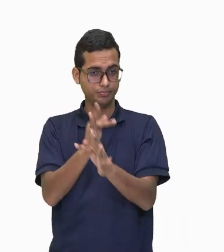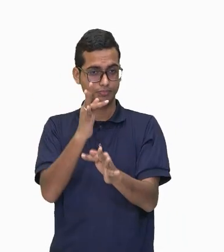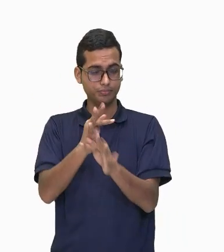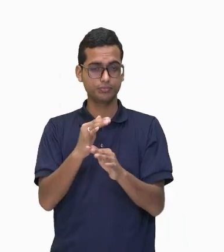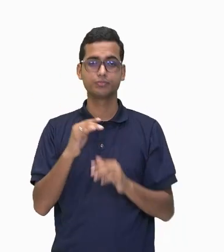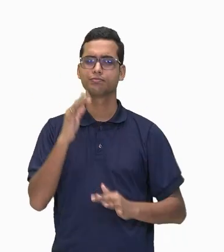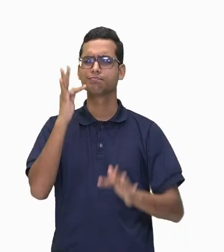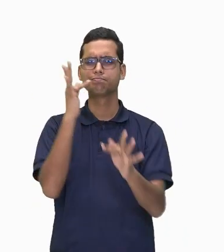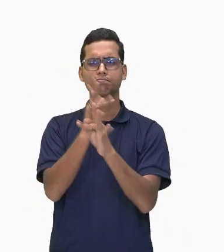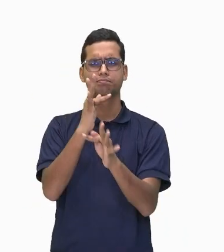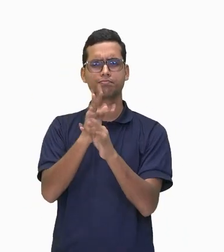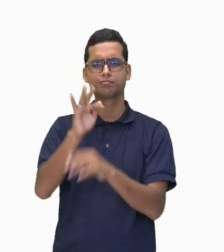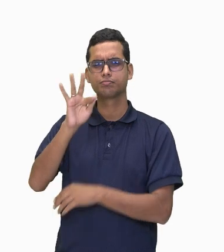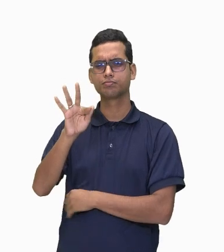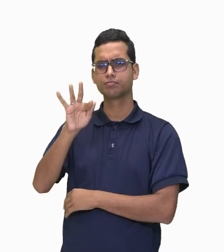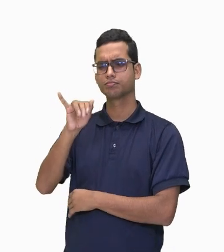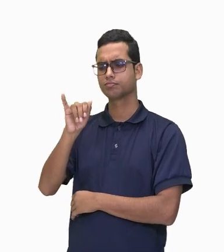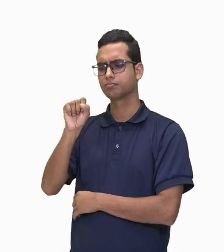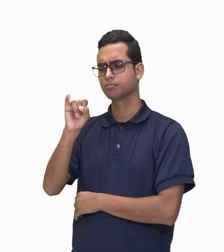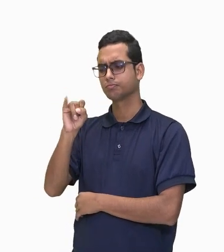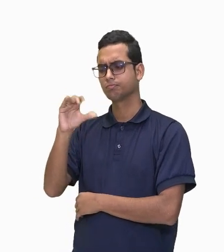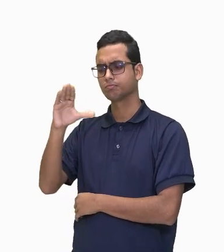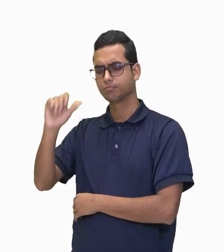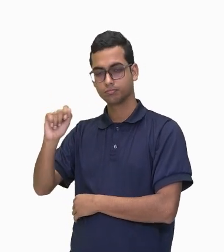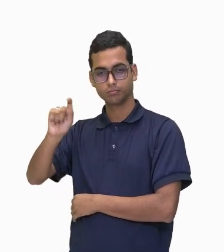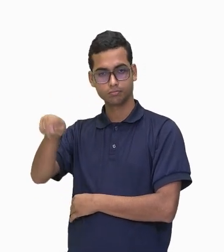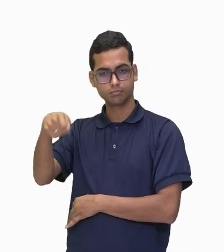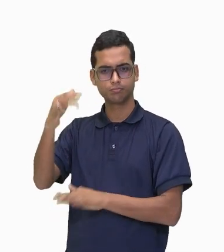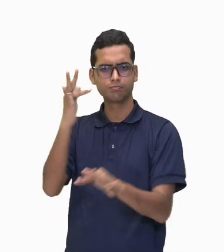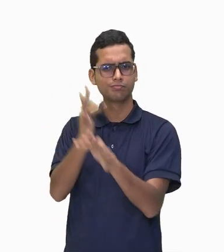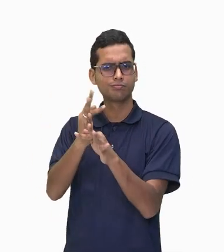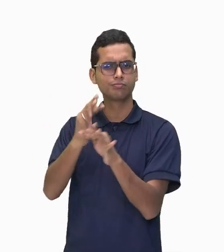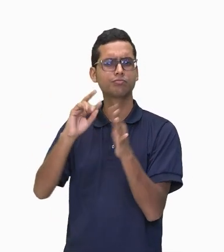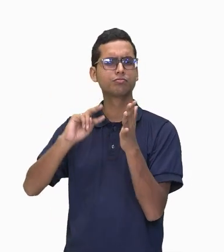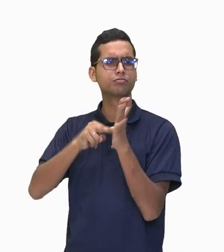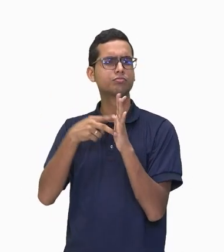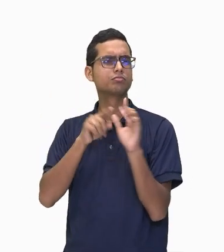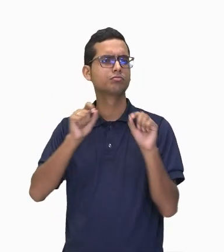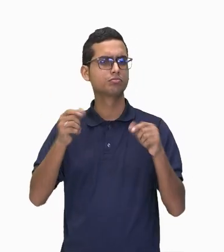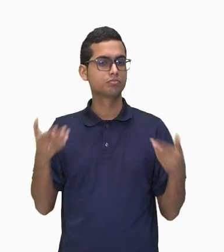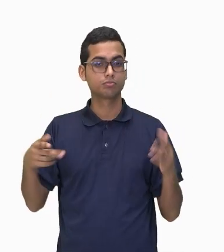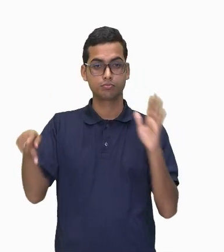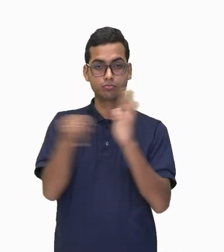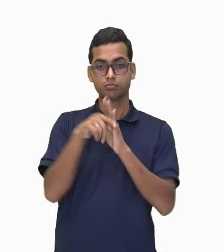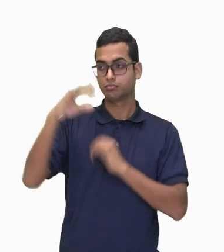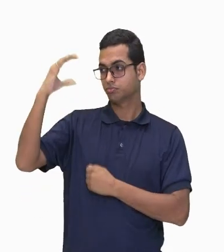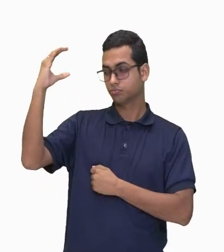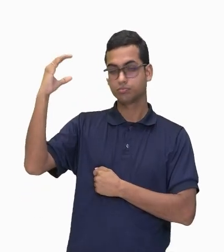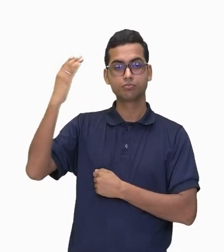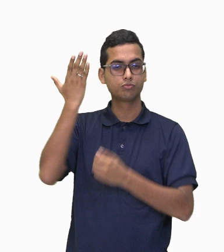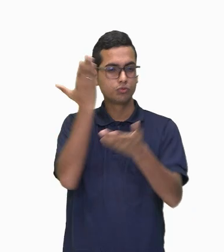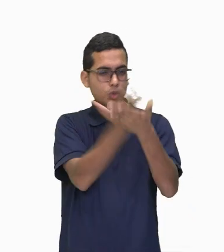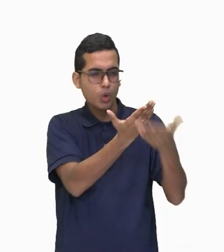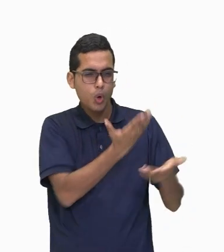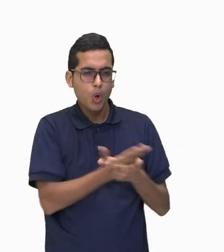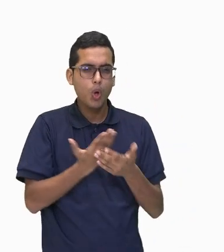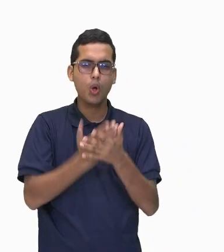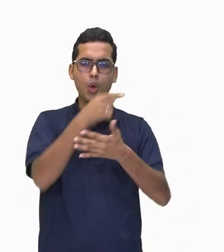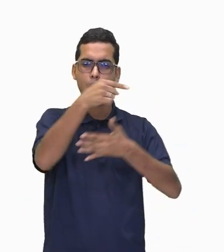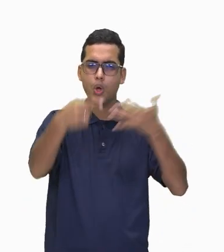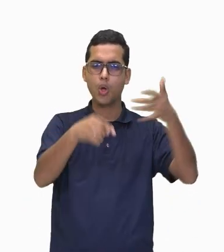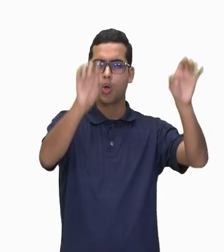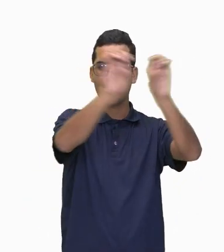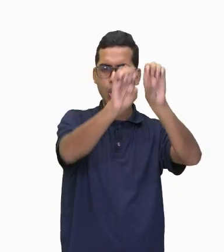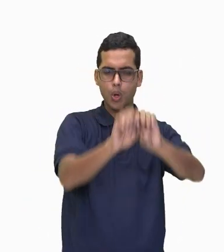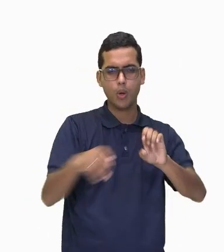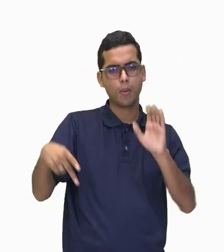que é a física? A física é a ciência que estuda as propriedades e a estrutura da